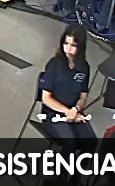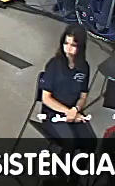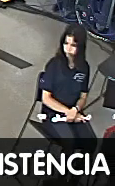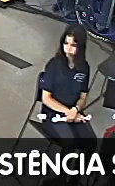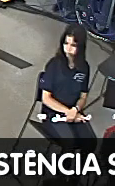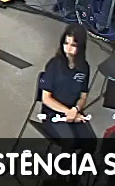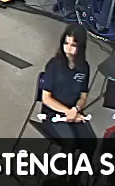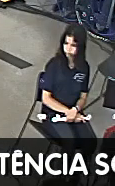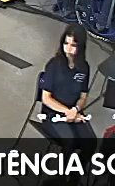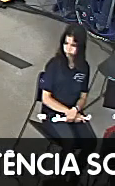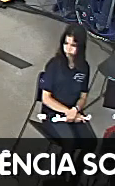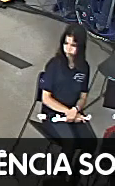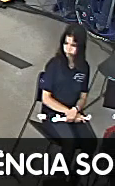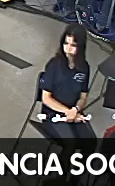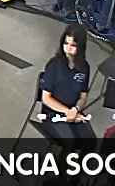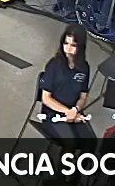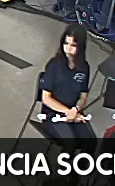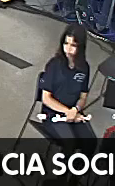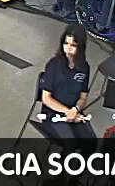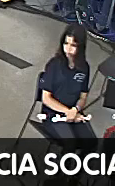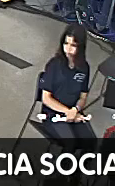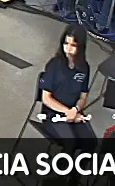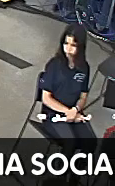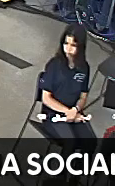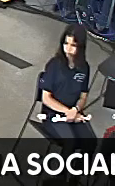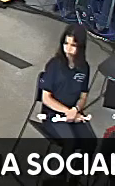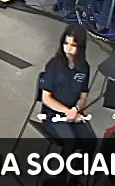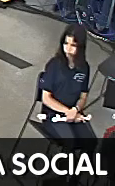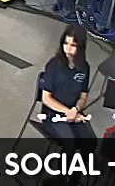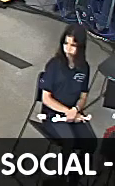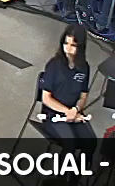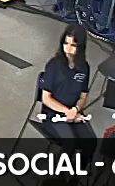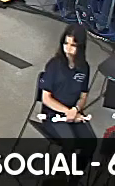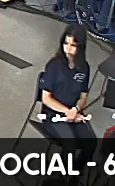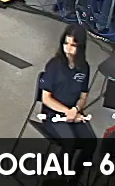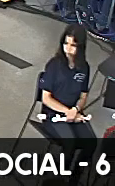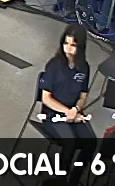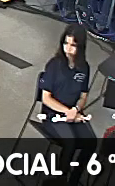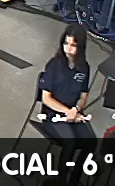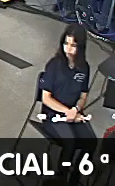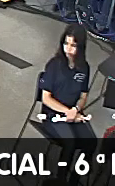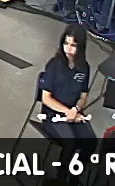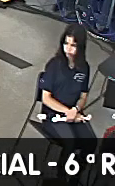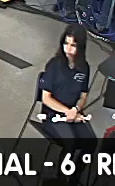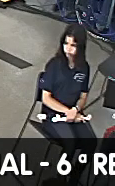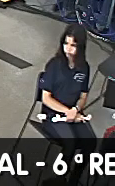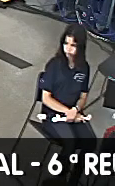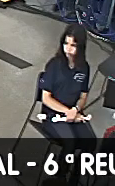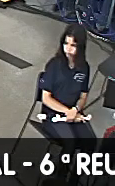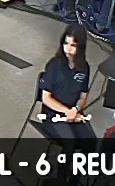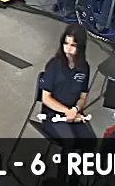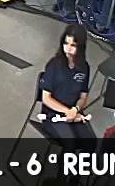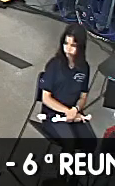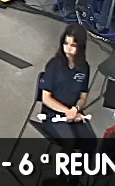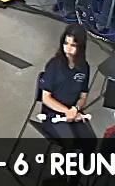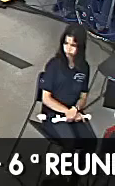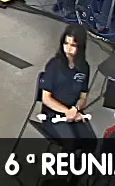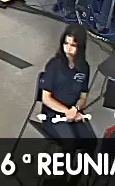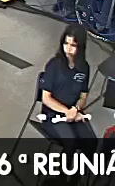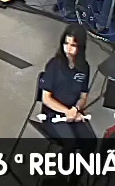mundo em que vivemos, com tanta miséria, indiferença, preconceitos,